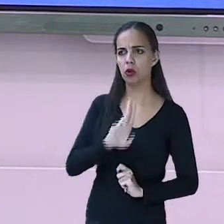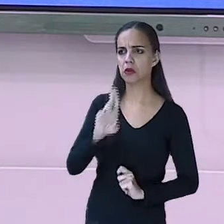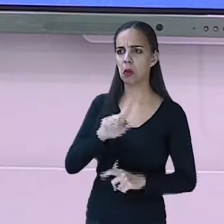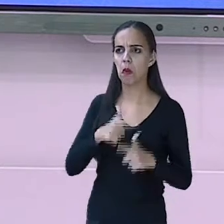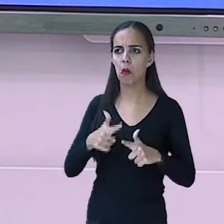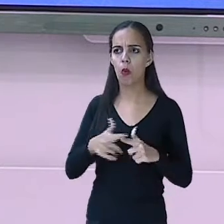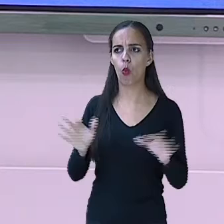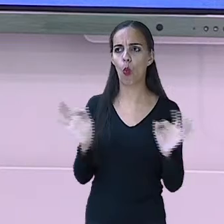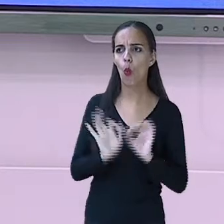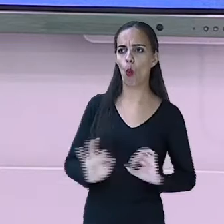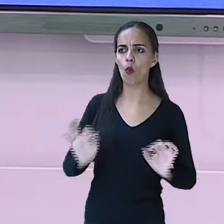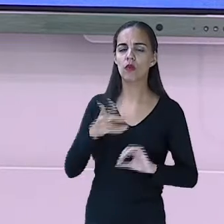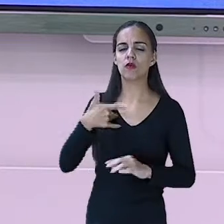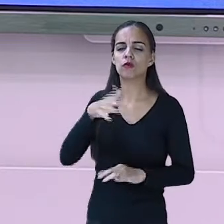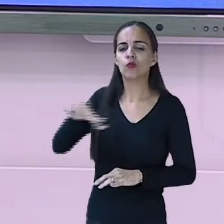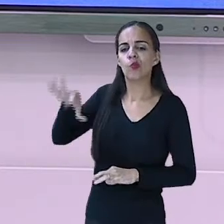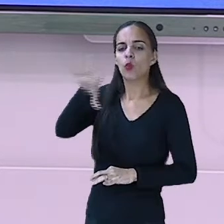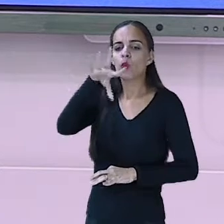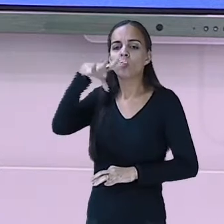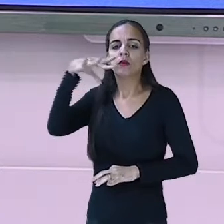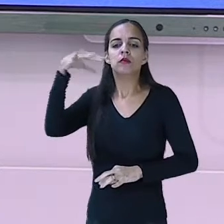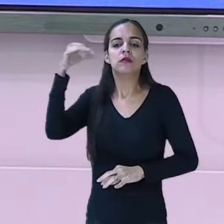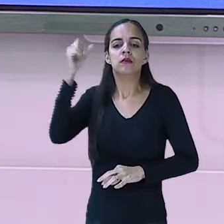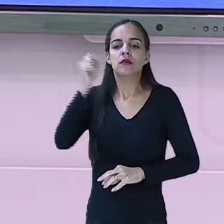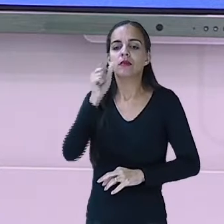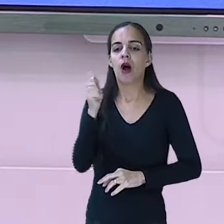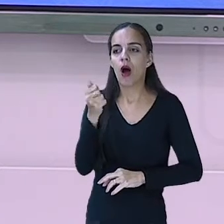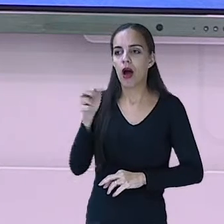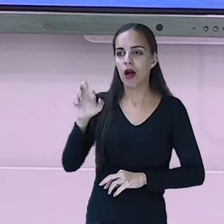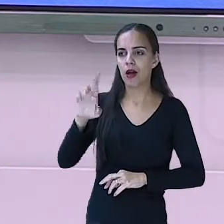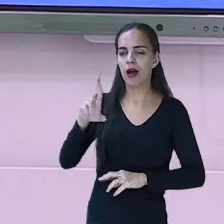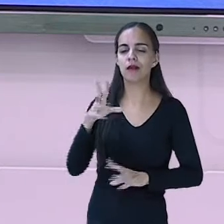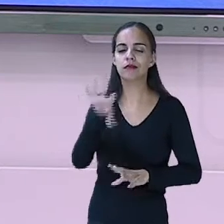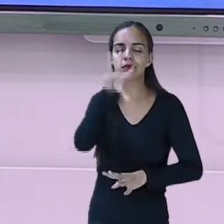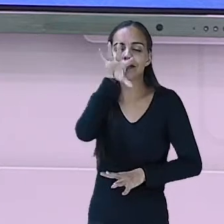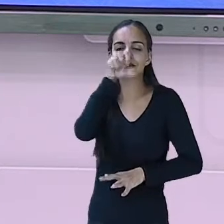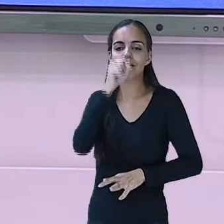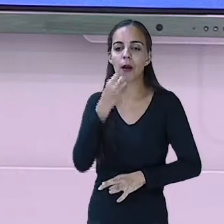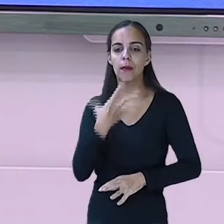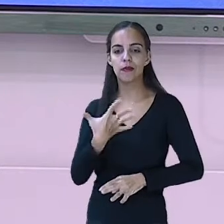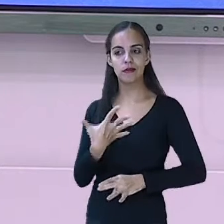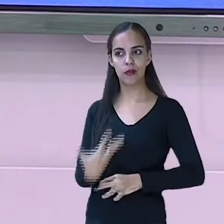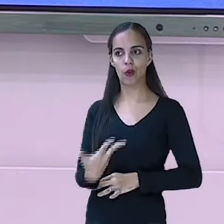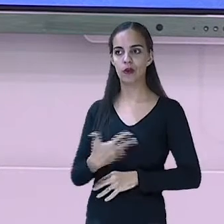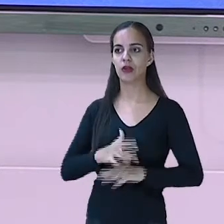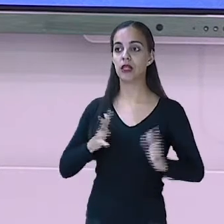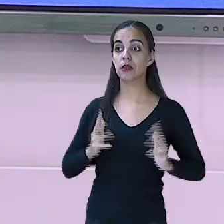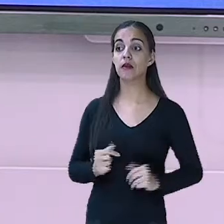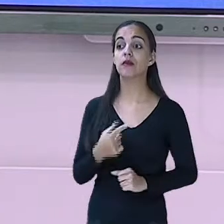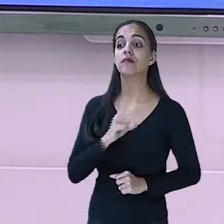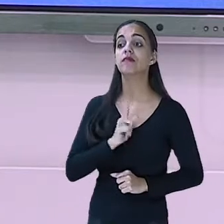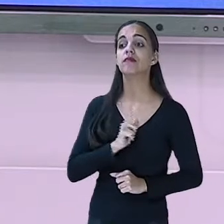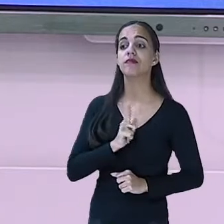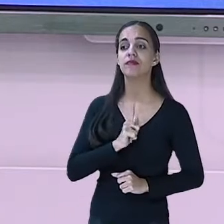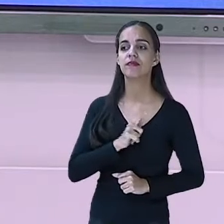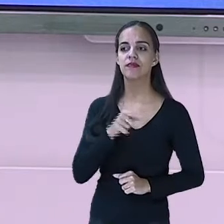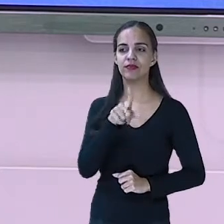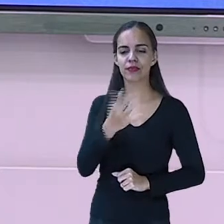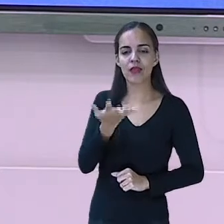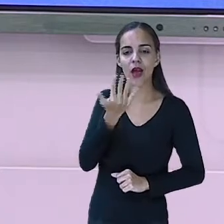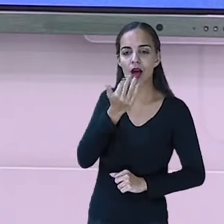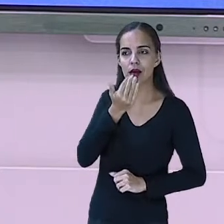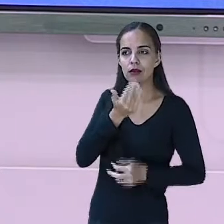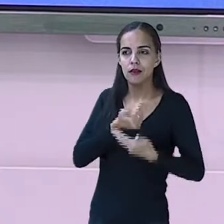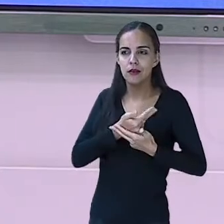Você tem um ar bom para respirar? Tem. Você tem